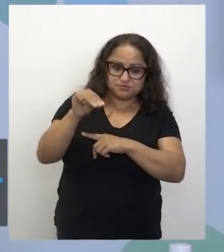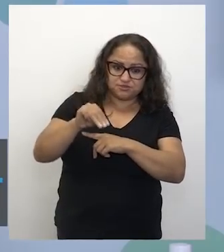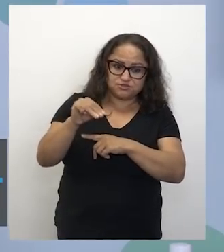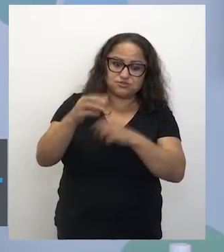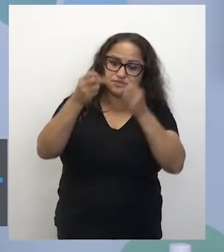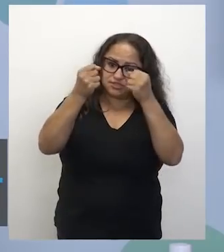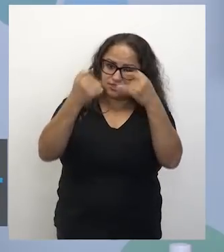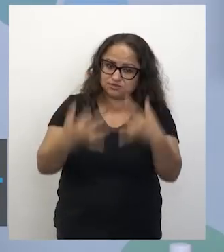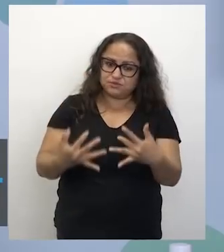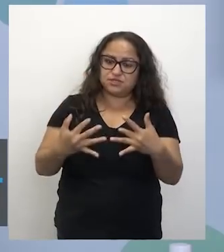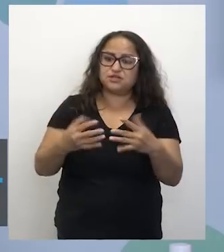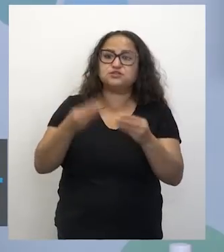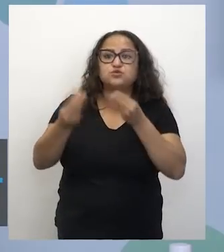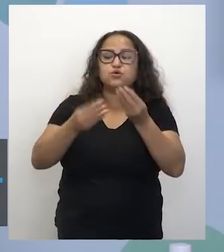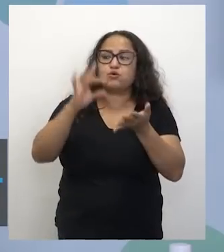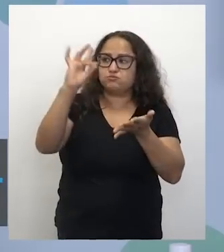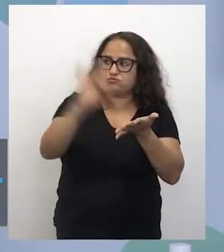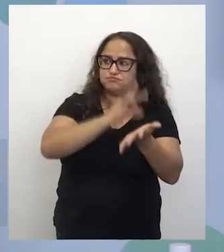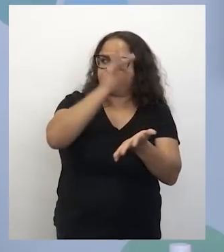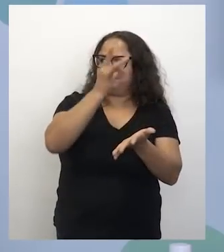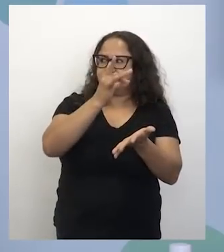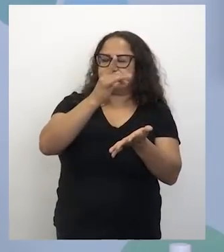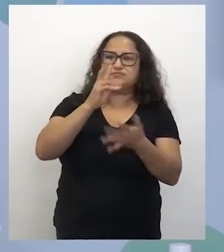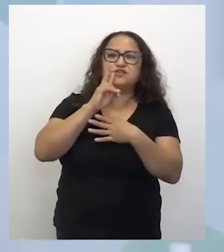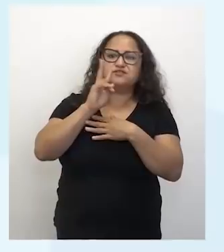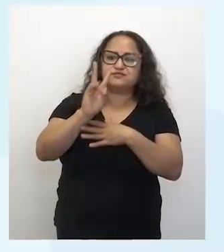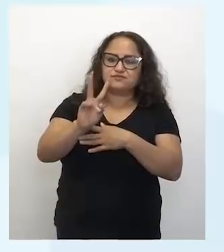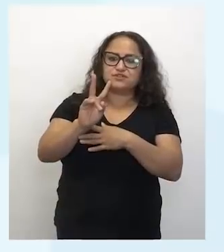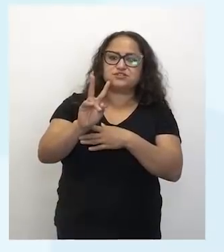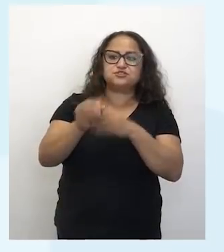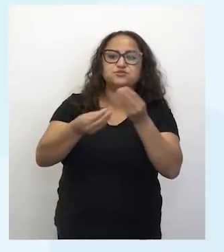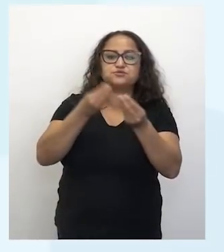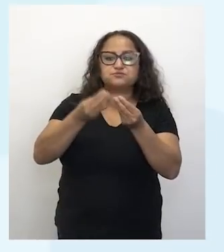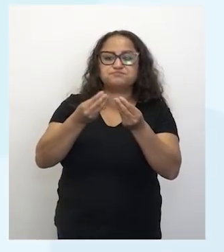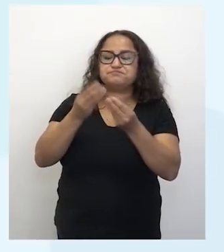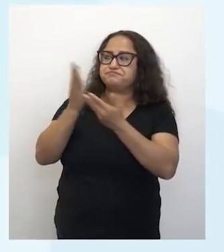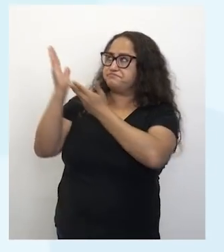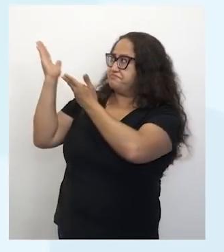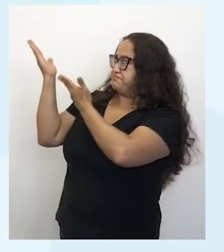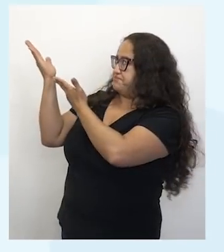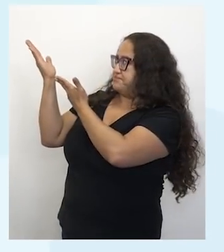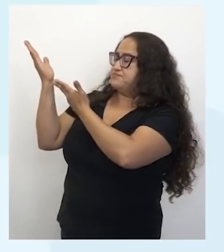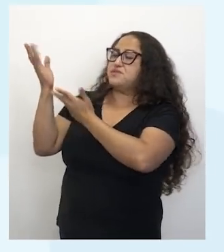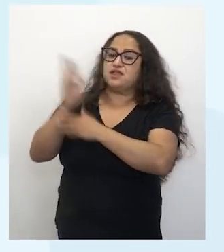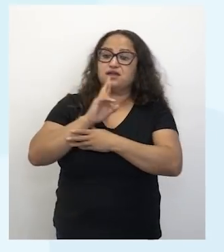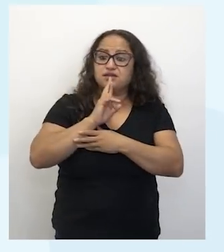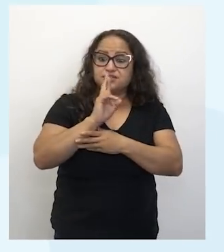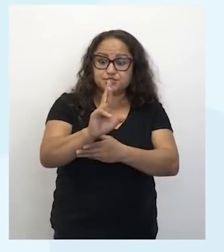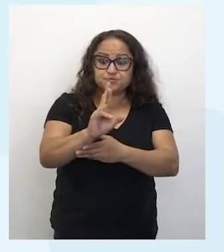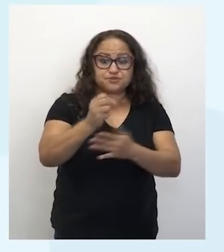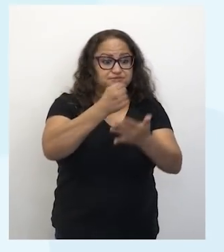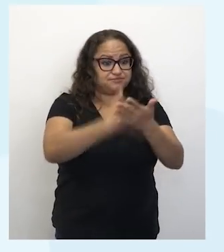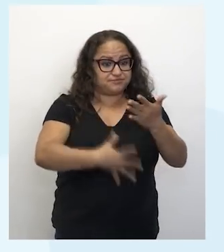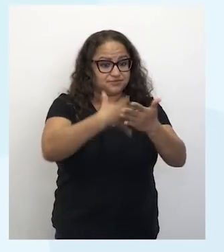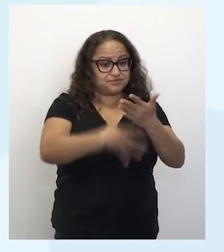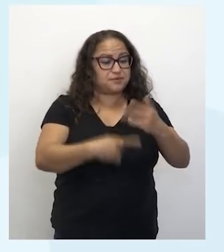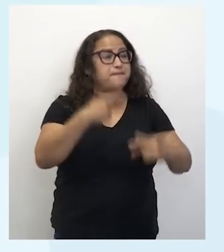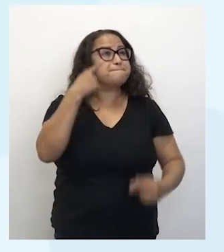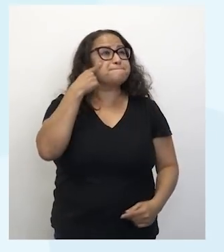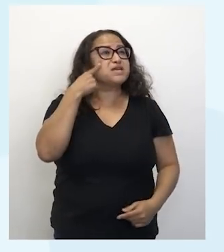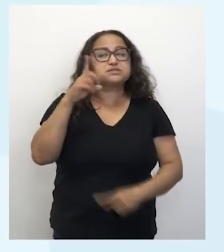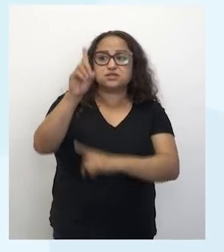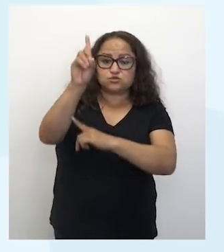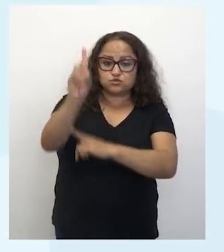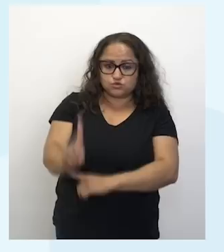falando dos preenchimentos das rubricas. Olhem aí qual é a pergunta que vocês responderão pelo chat. Pensando no